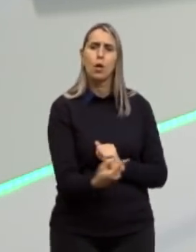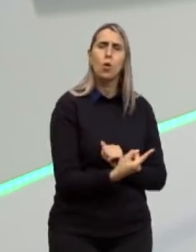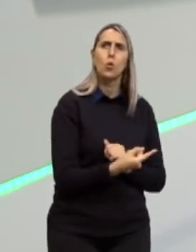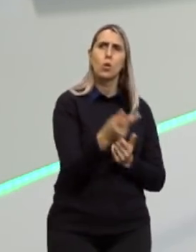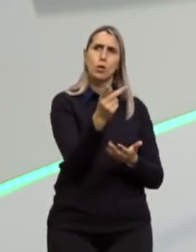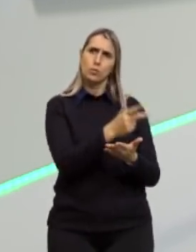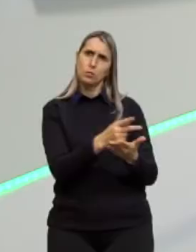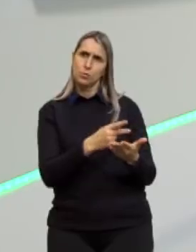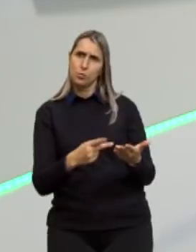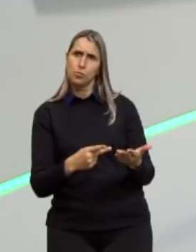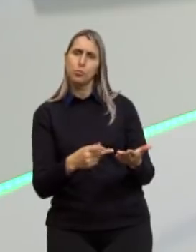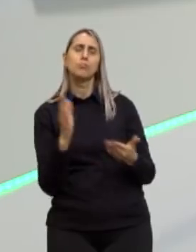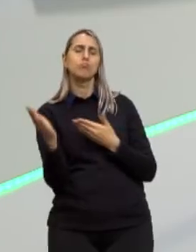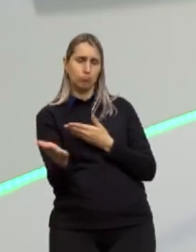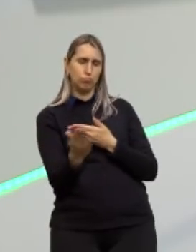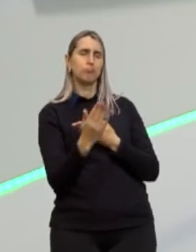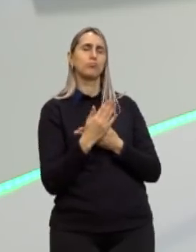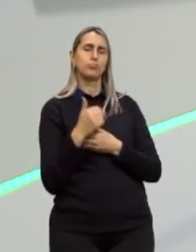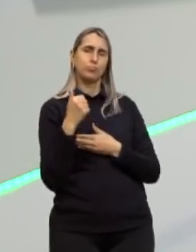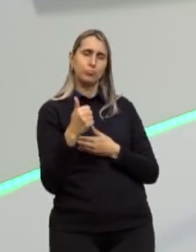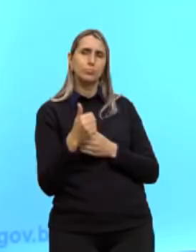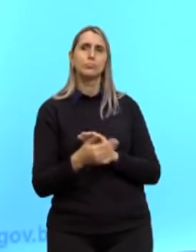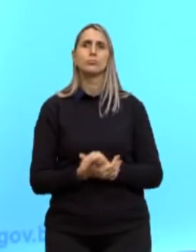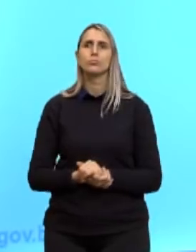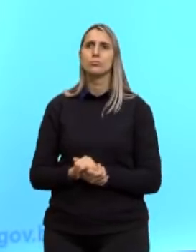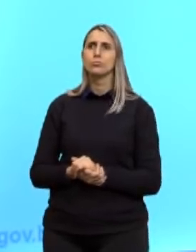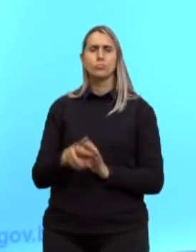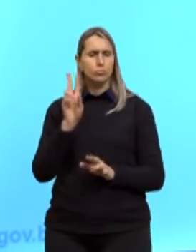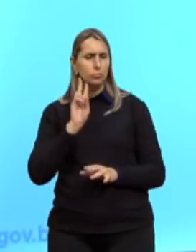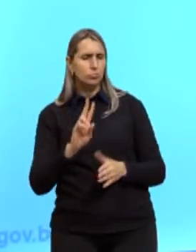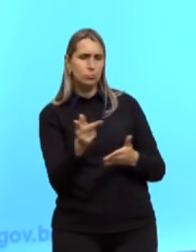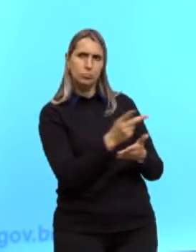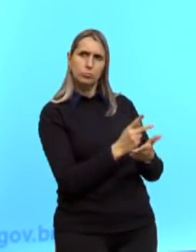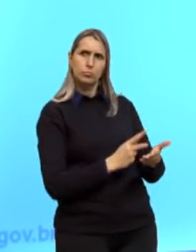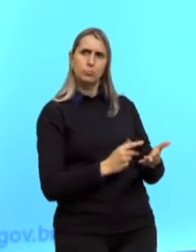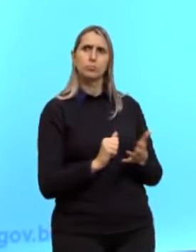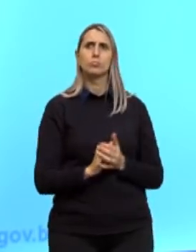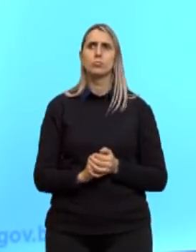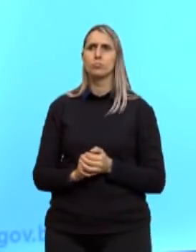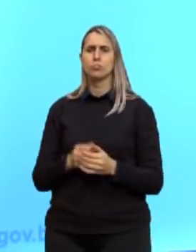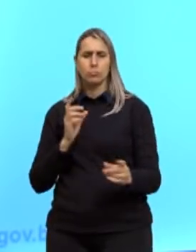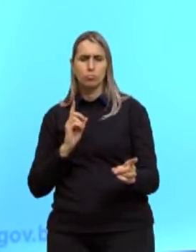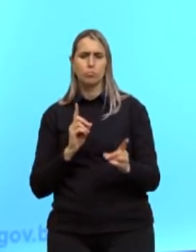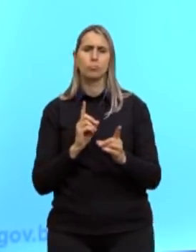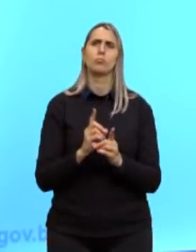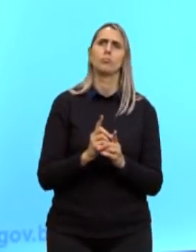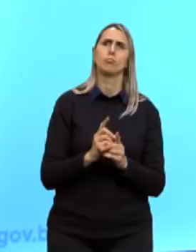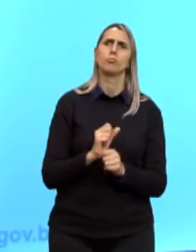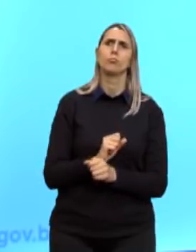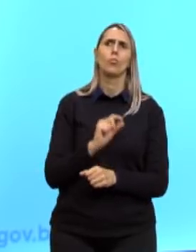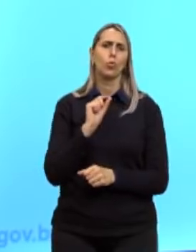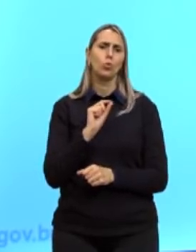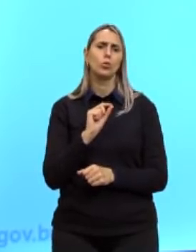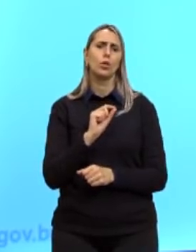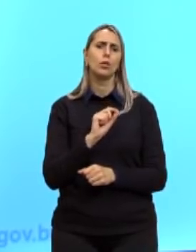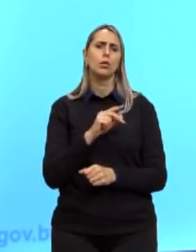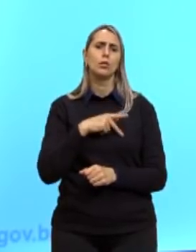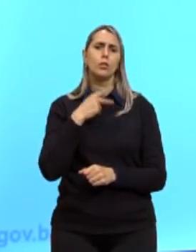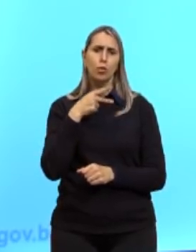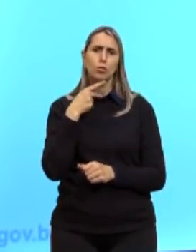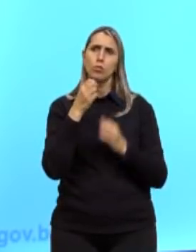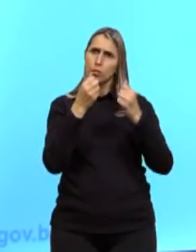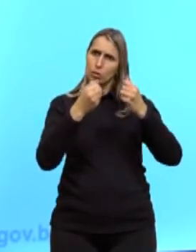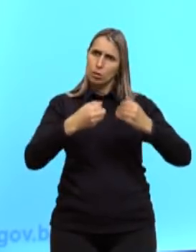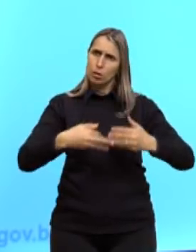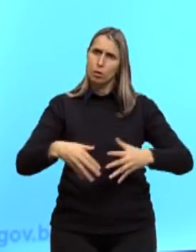esse desenho que já nos ajuda certo então vamos olhar para o desenho e vamos encontrar o que ali está dito